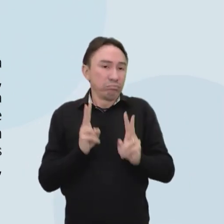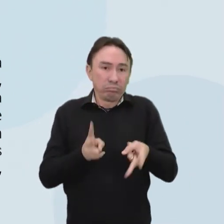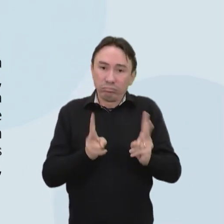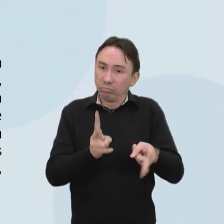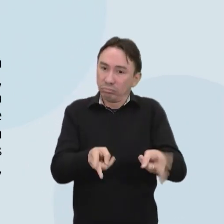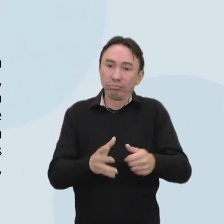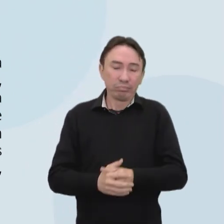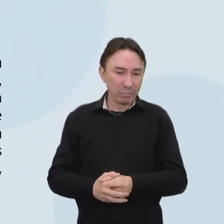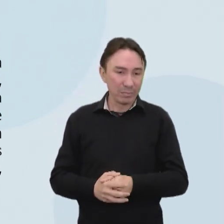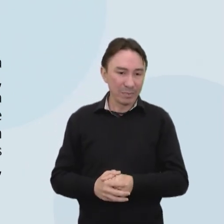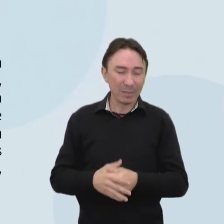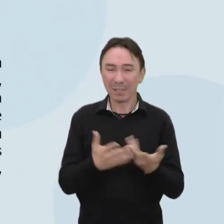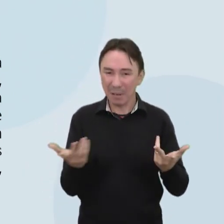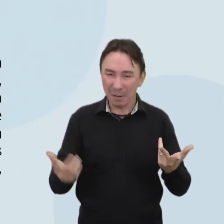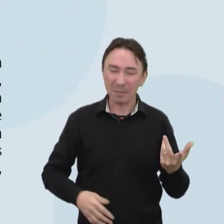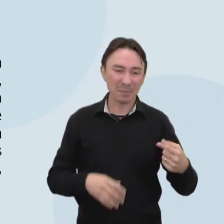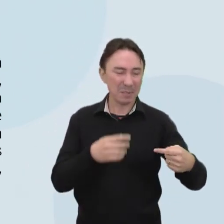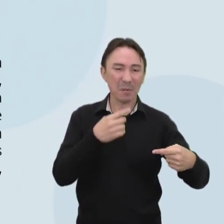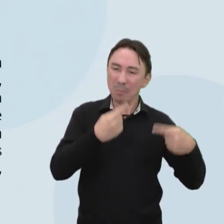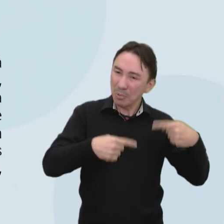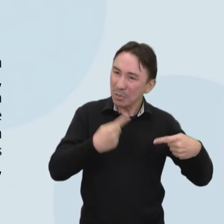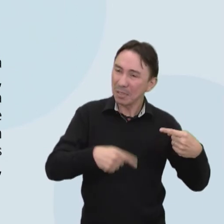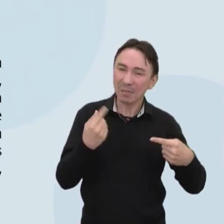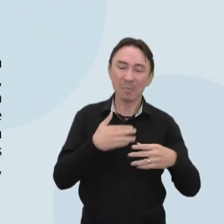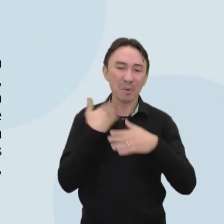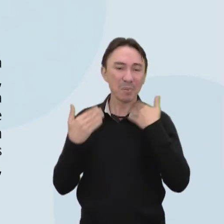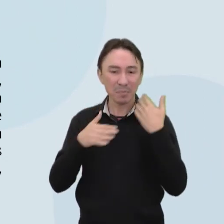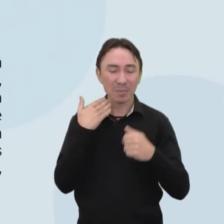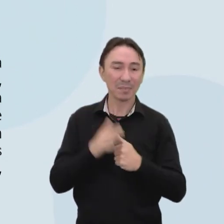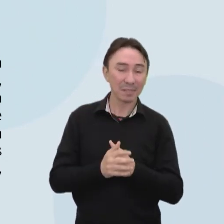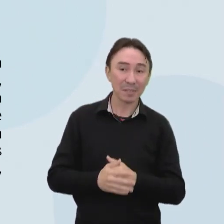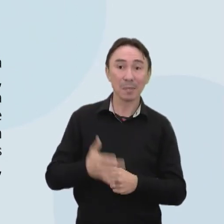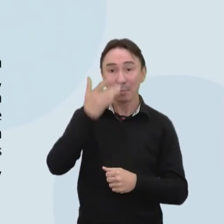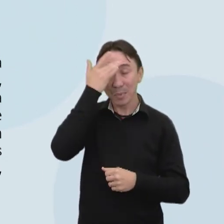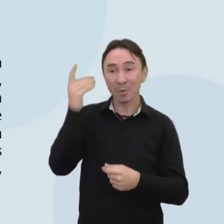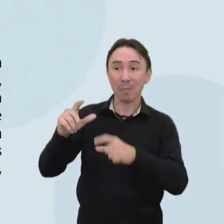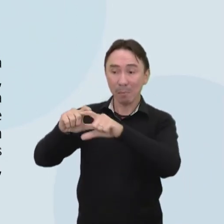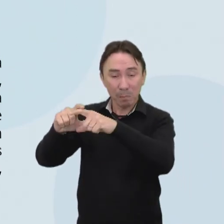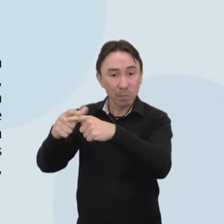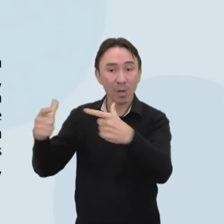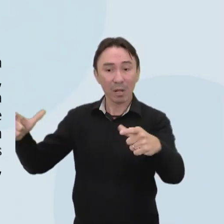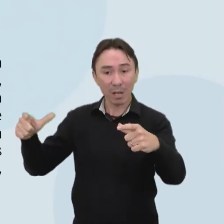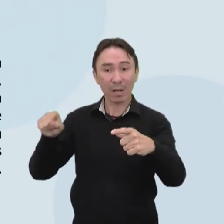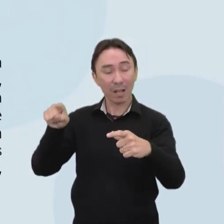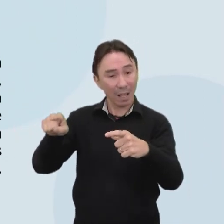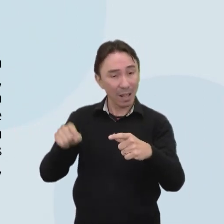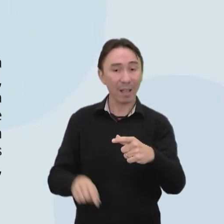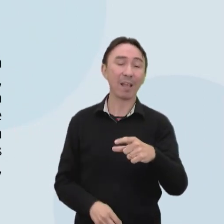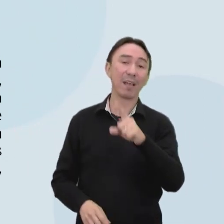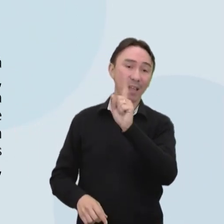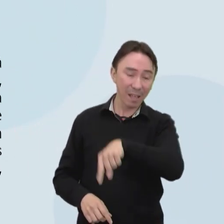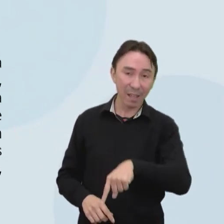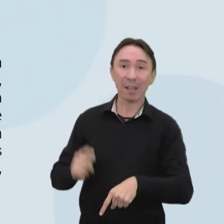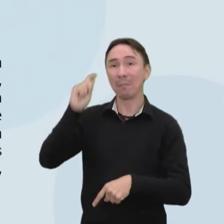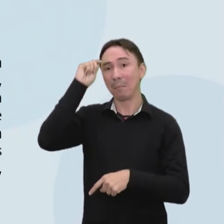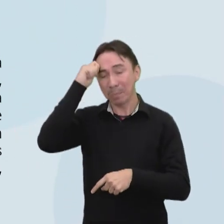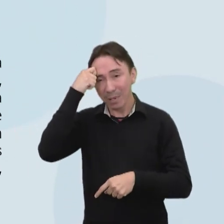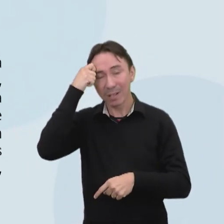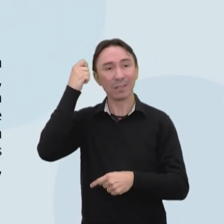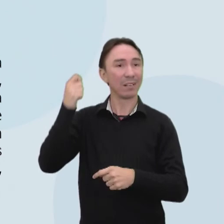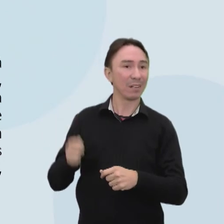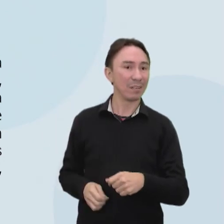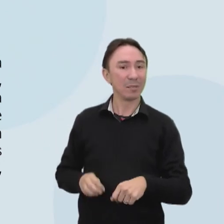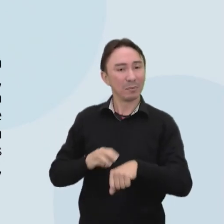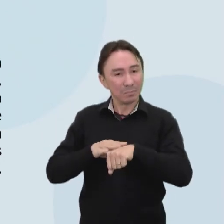como essas não são por acaso, afinal a maioria da população que habita esses territórios é negra e parda. E aí